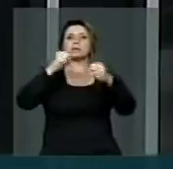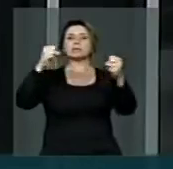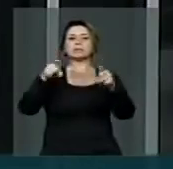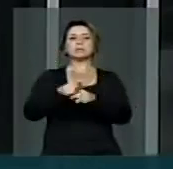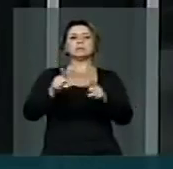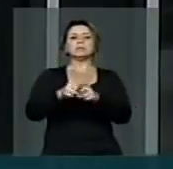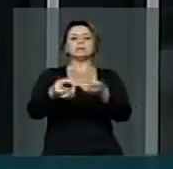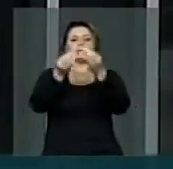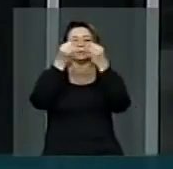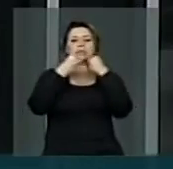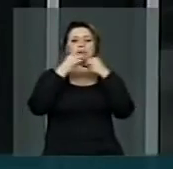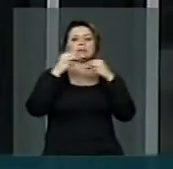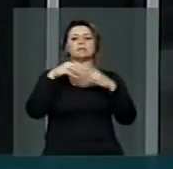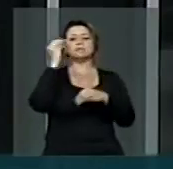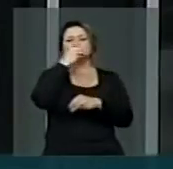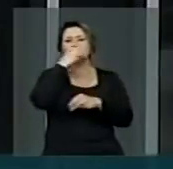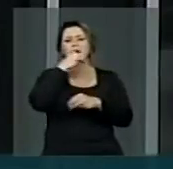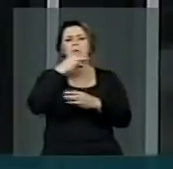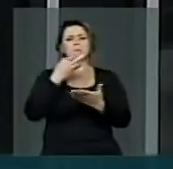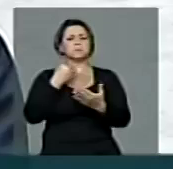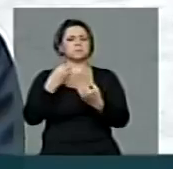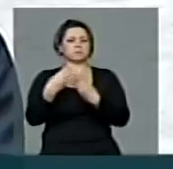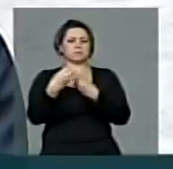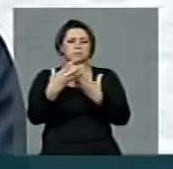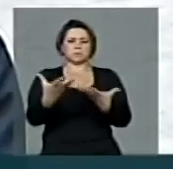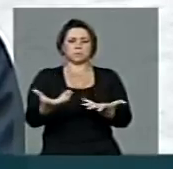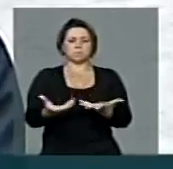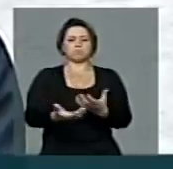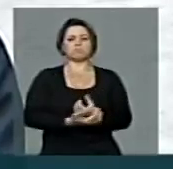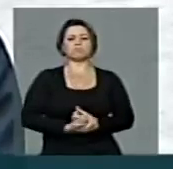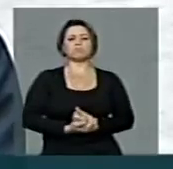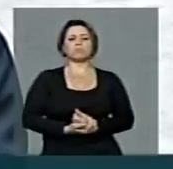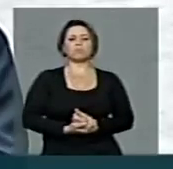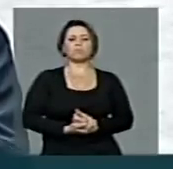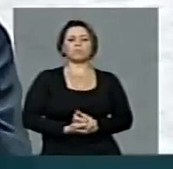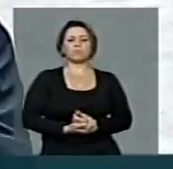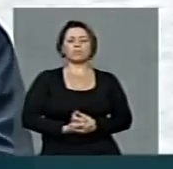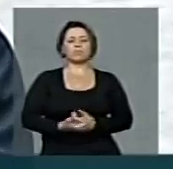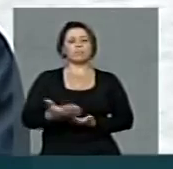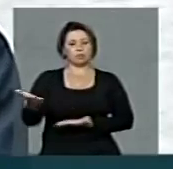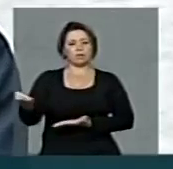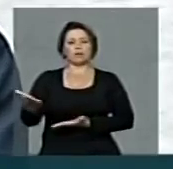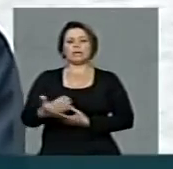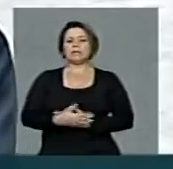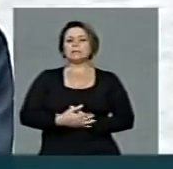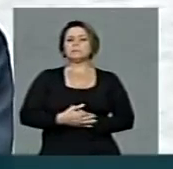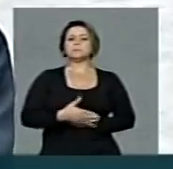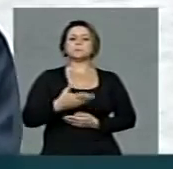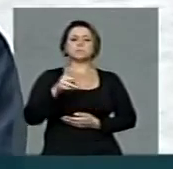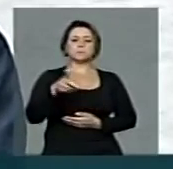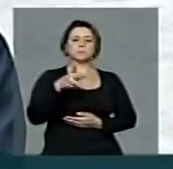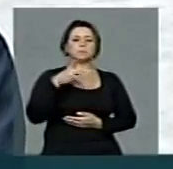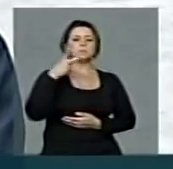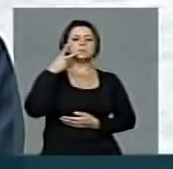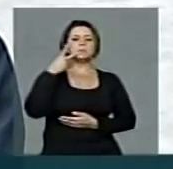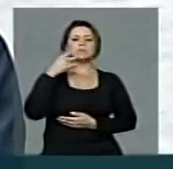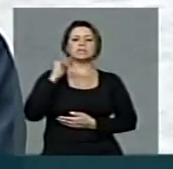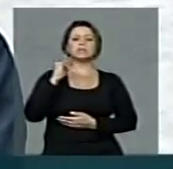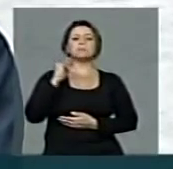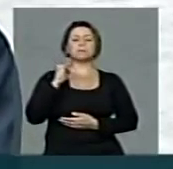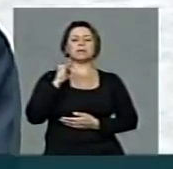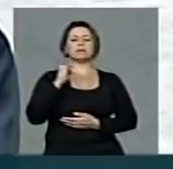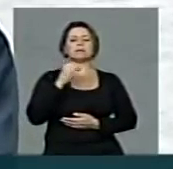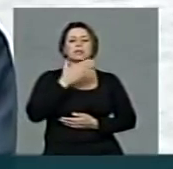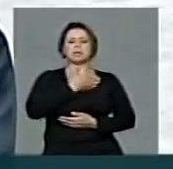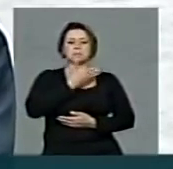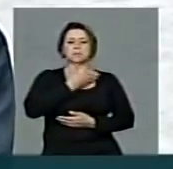cérebro. Deputado Fábio Trade. Com prazer, deputado Luiz. O nosso grande amigo, seu pai, Nelson Trade,